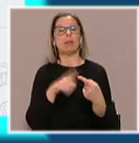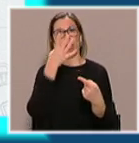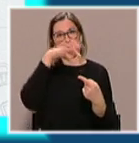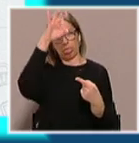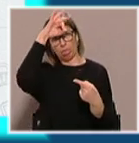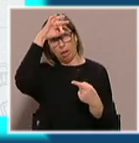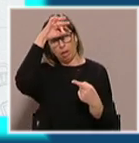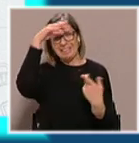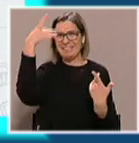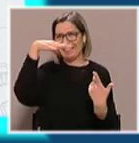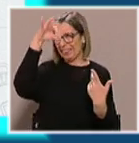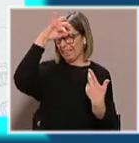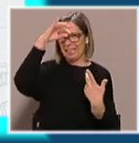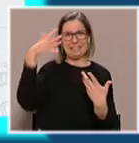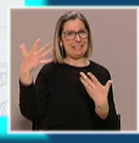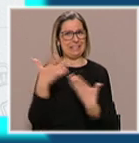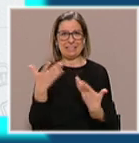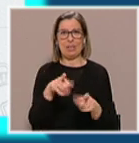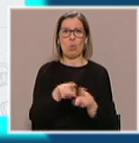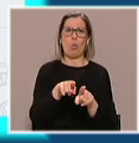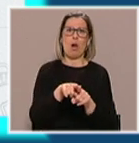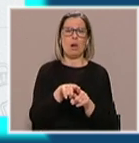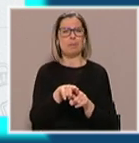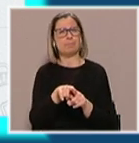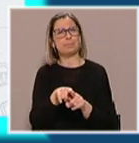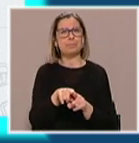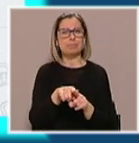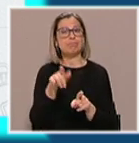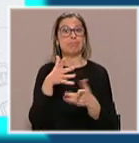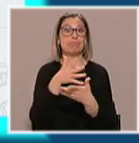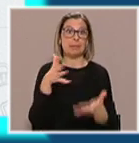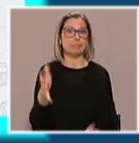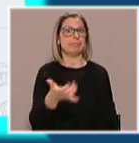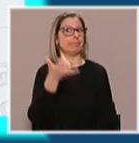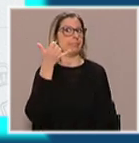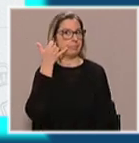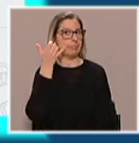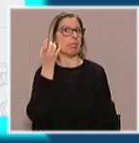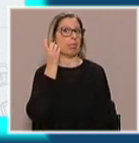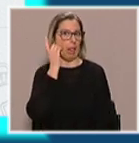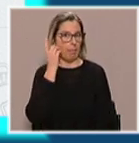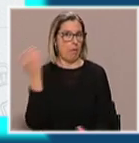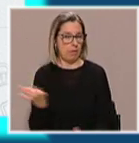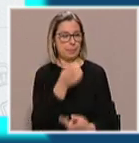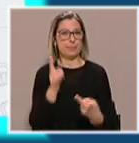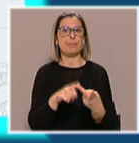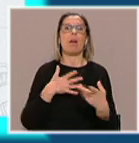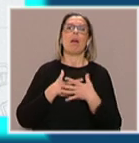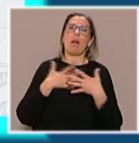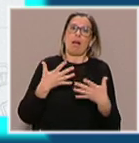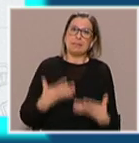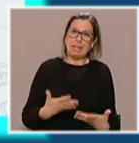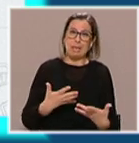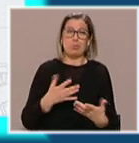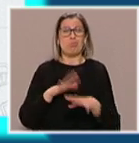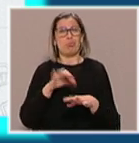distração. Quando falamos na distração, falamos essencialmente no uso do telemóvel, o cansaço, daí que quando